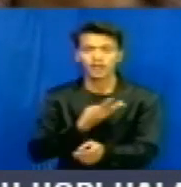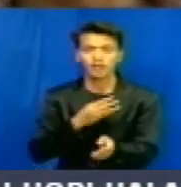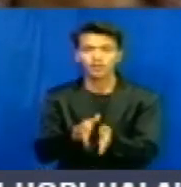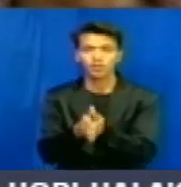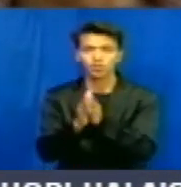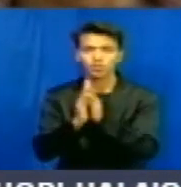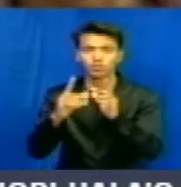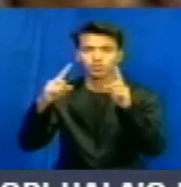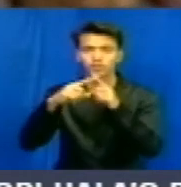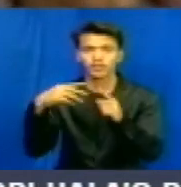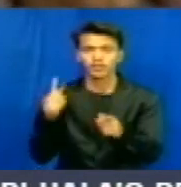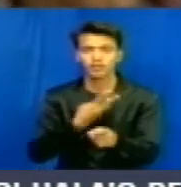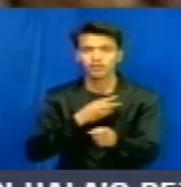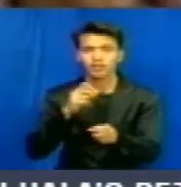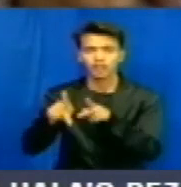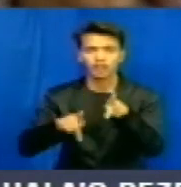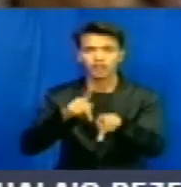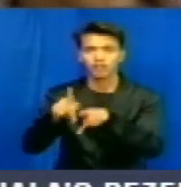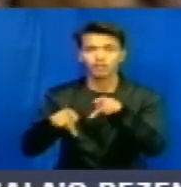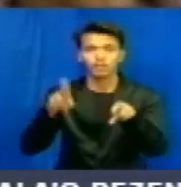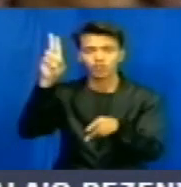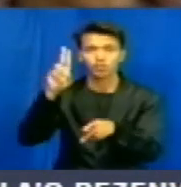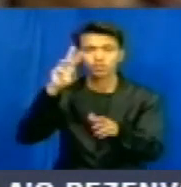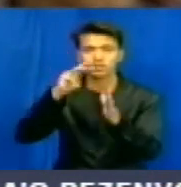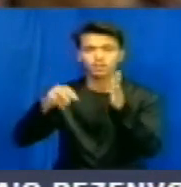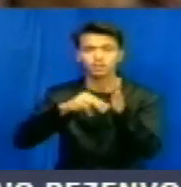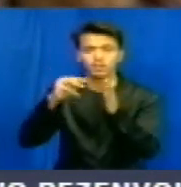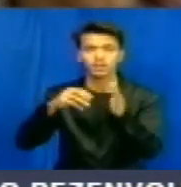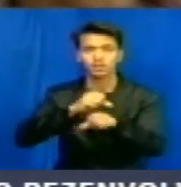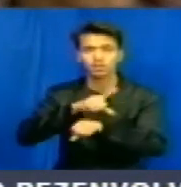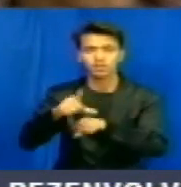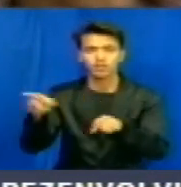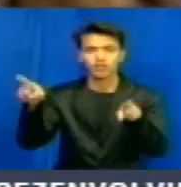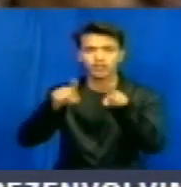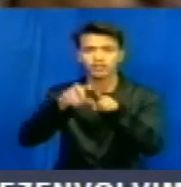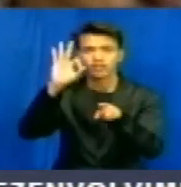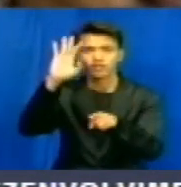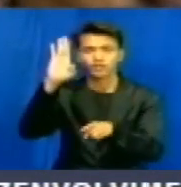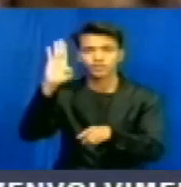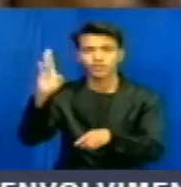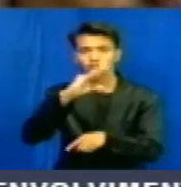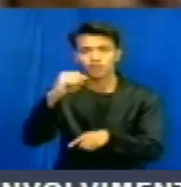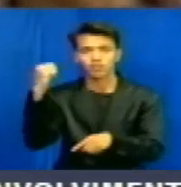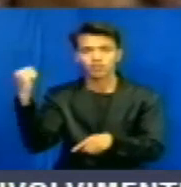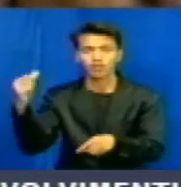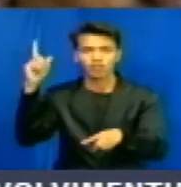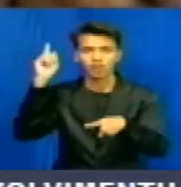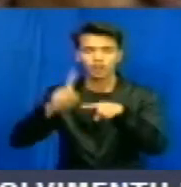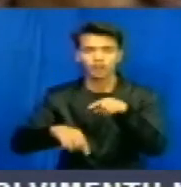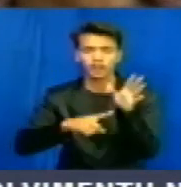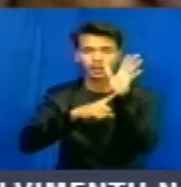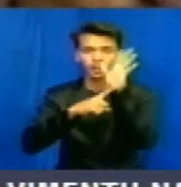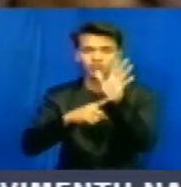vai itene sociedade, deve usa média. Média Sira Hanessa no Facebook, a Selo Selo Tan, a Tula Lica